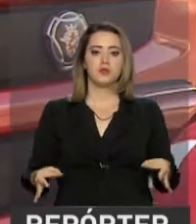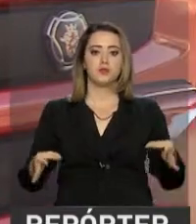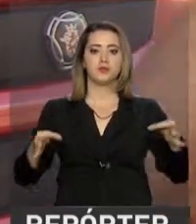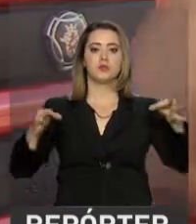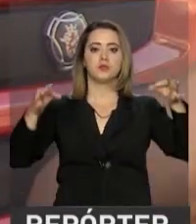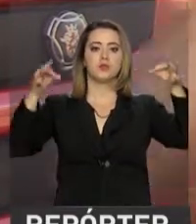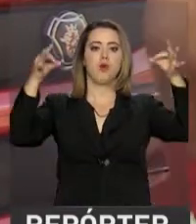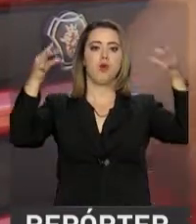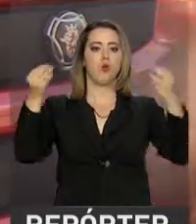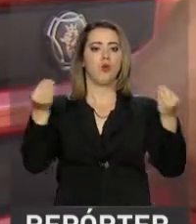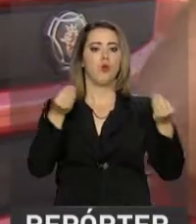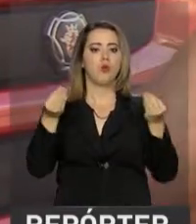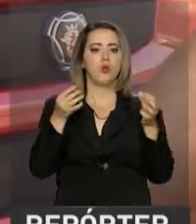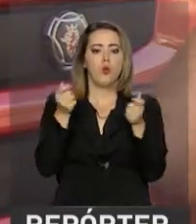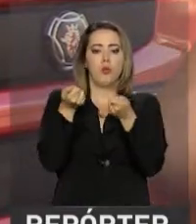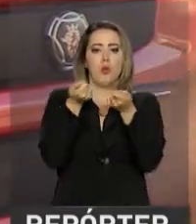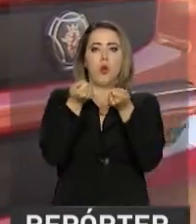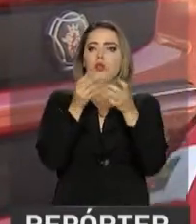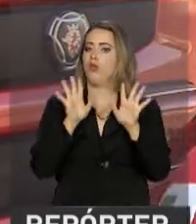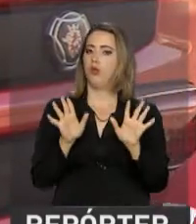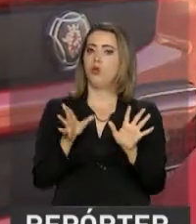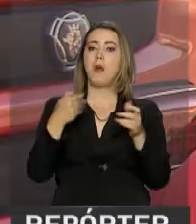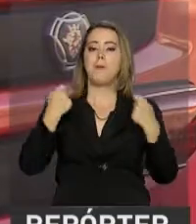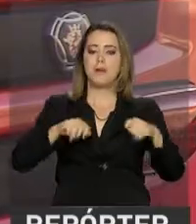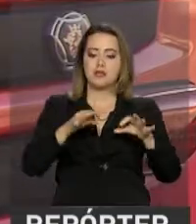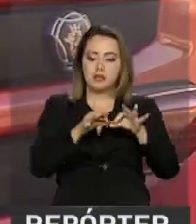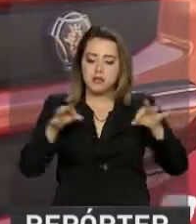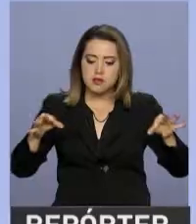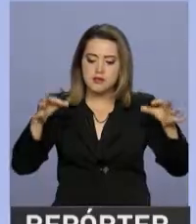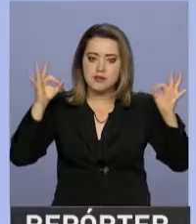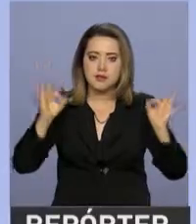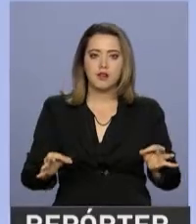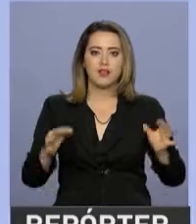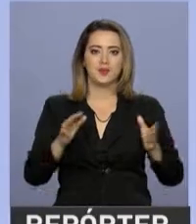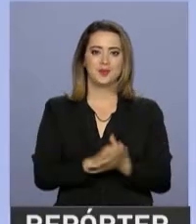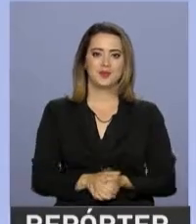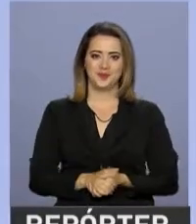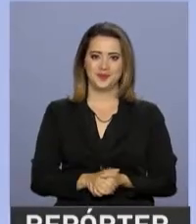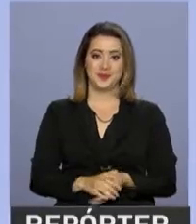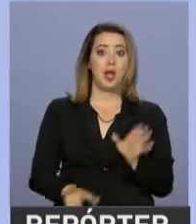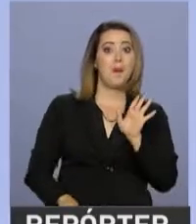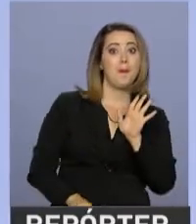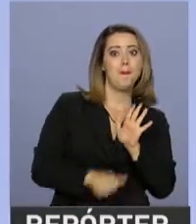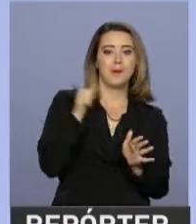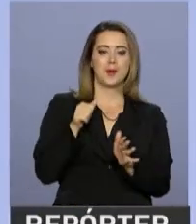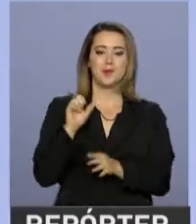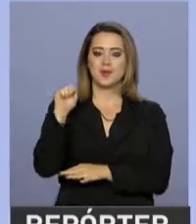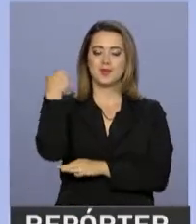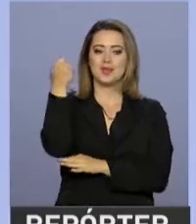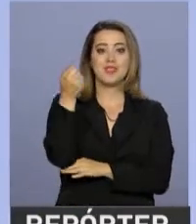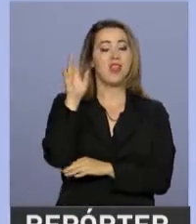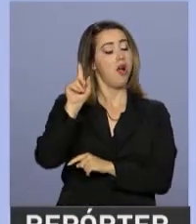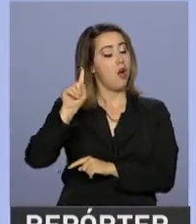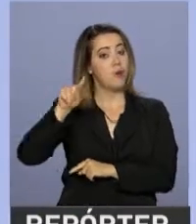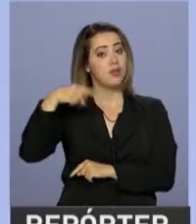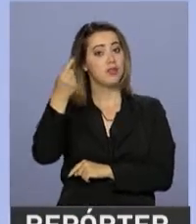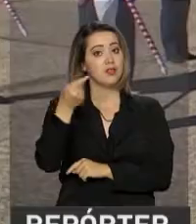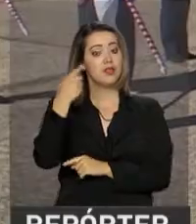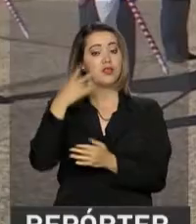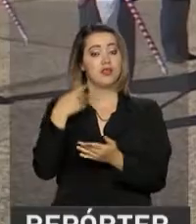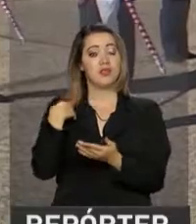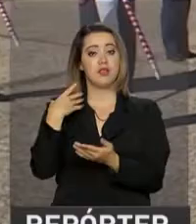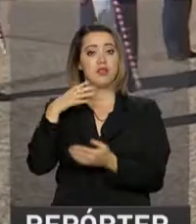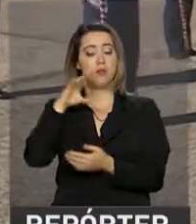metal. Então não tem como ajustar. Então tem que ser a medida precisa. A bandeira é o primeiro símbolo do país após a colonização por